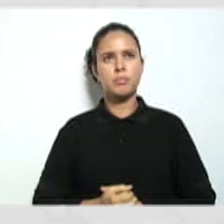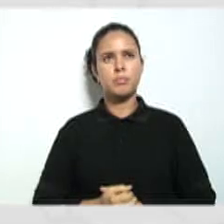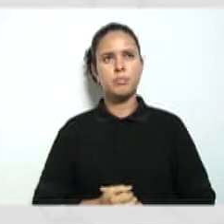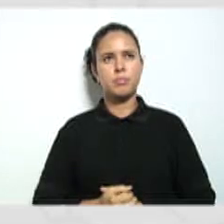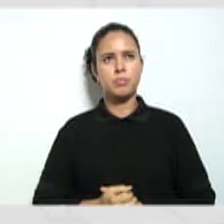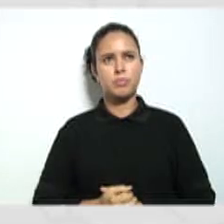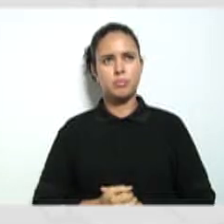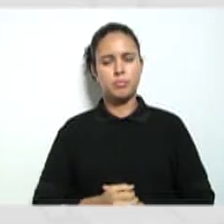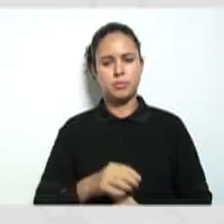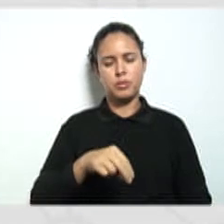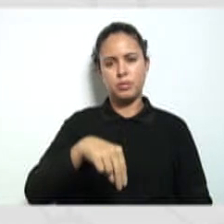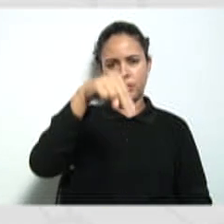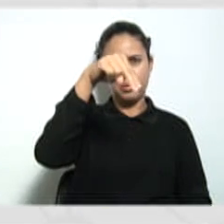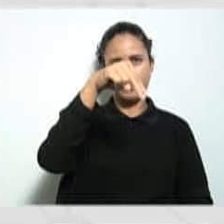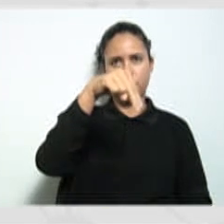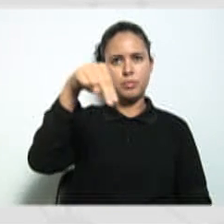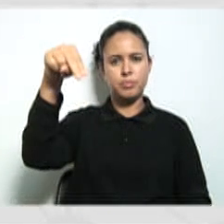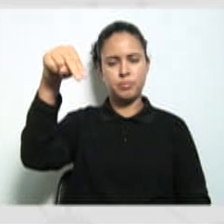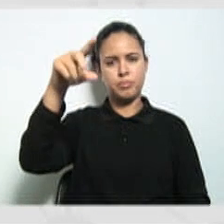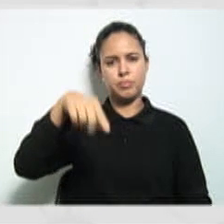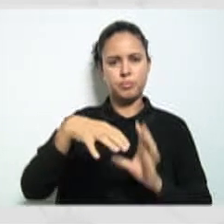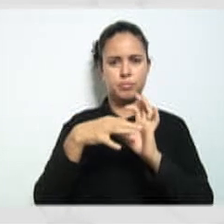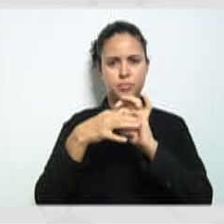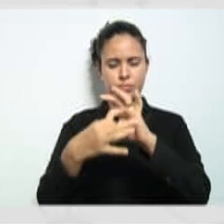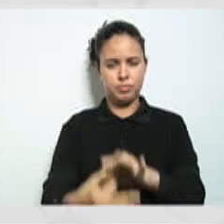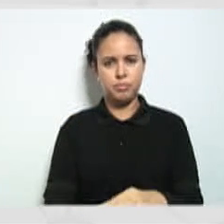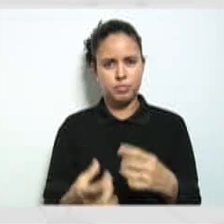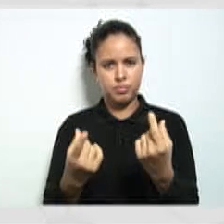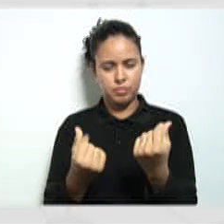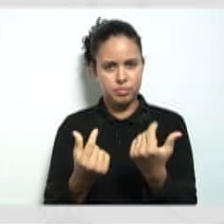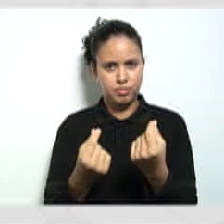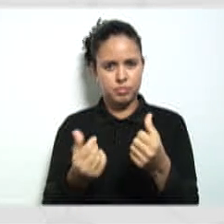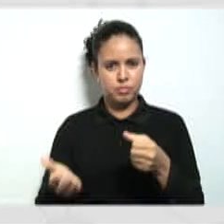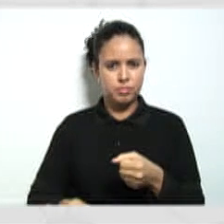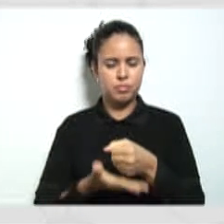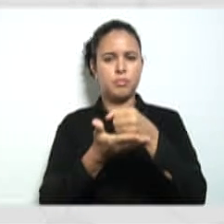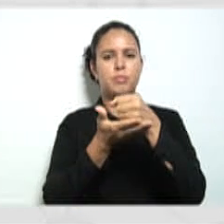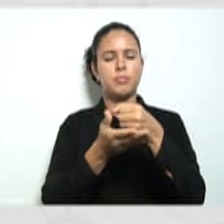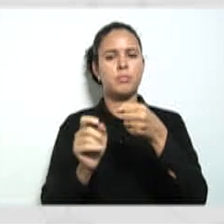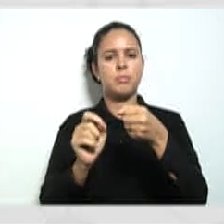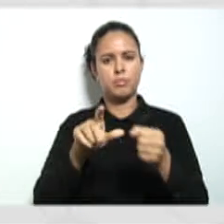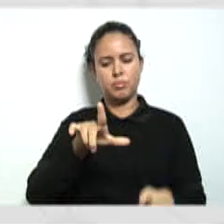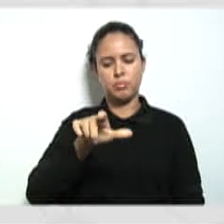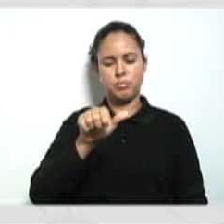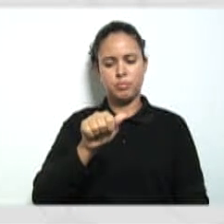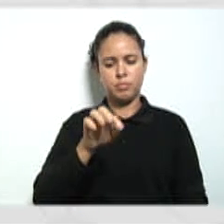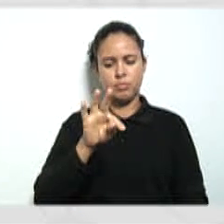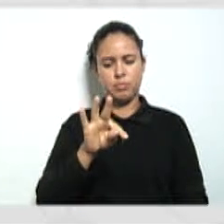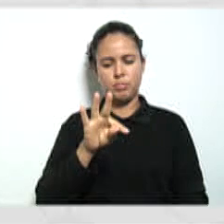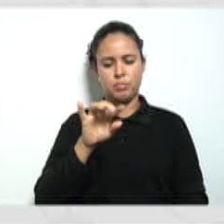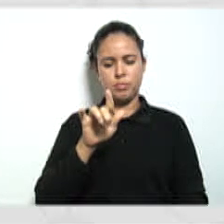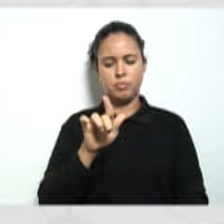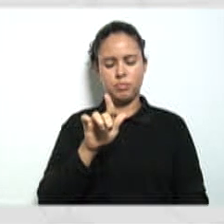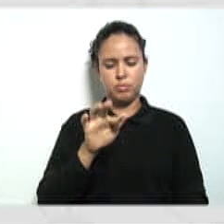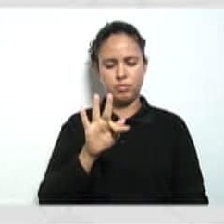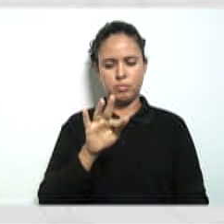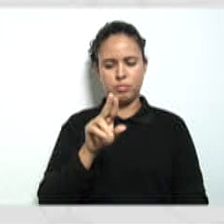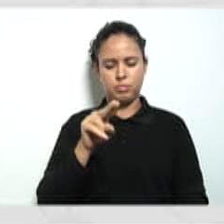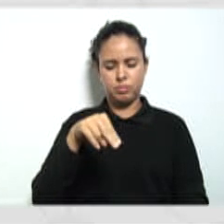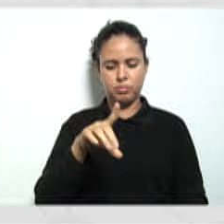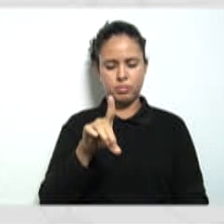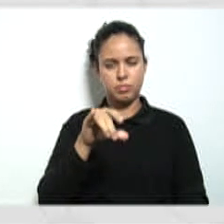nas regiões Norte e Nordeste, essas relações econômicas foram pautadas no latifúndio, na extensão desmedida